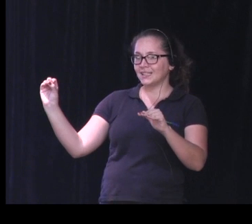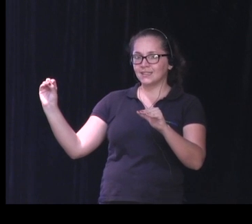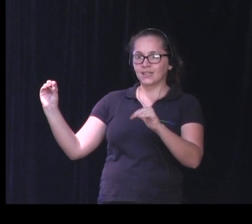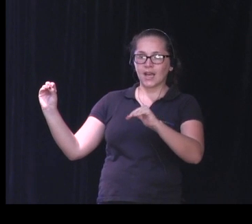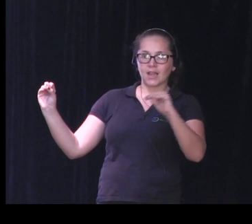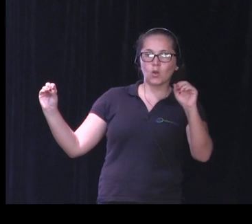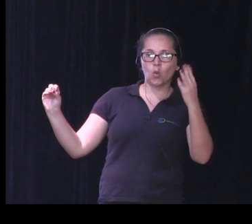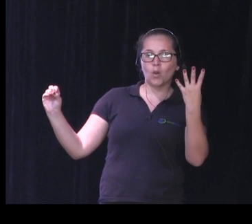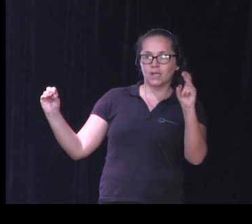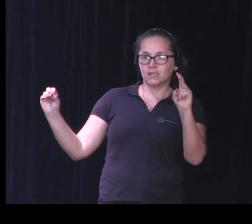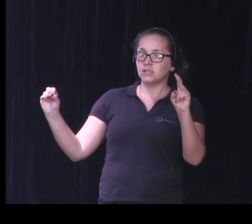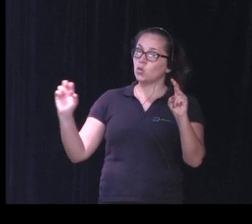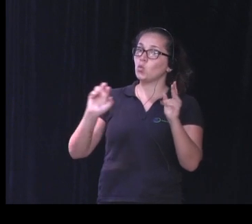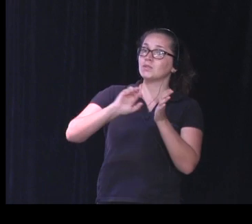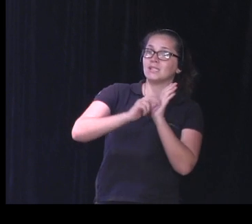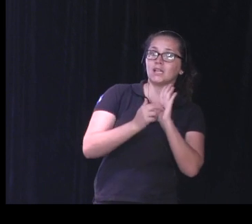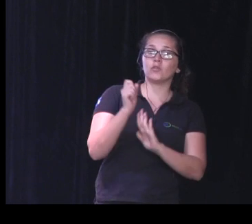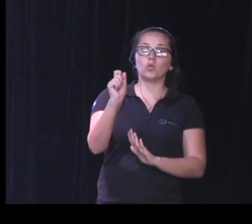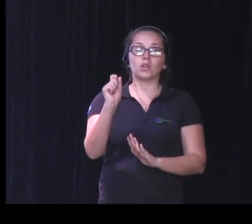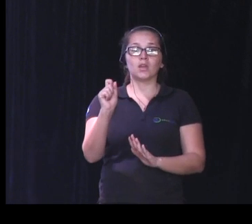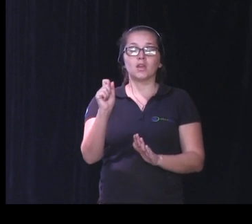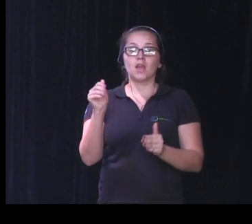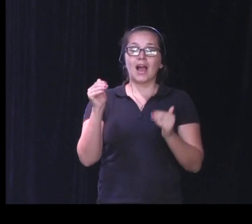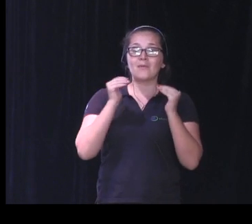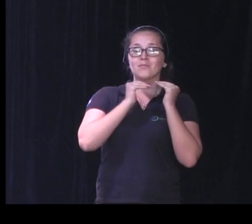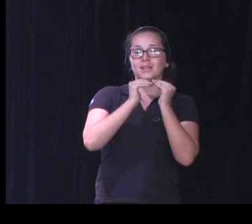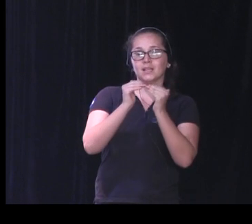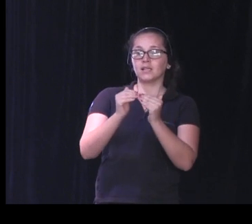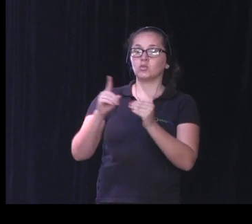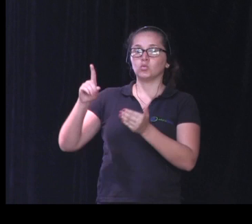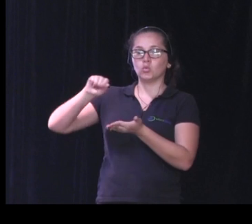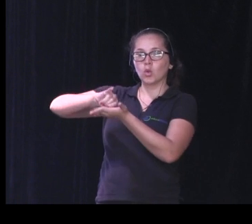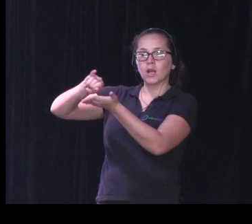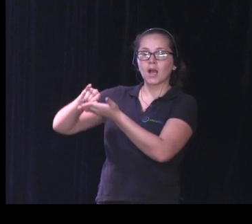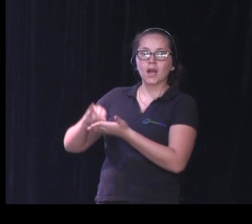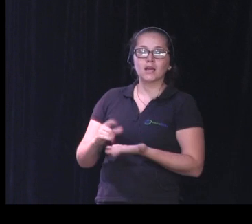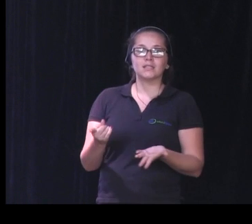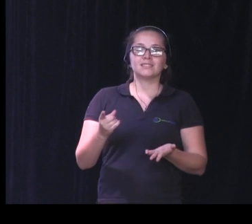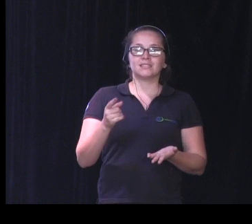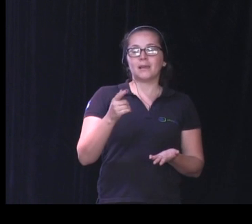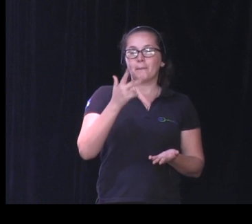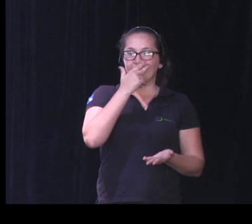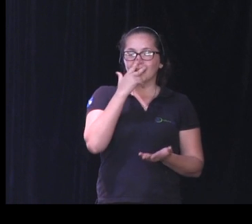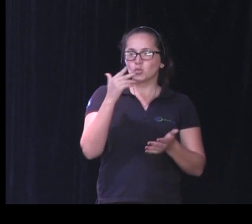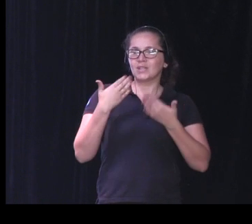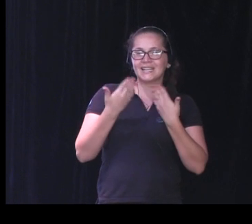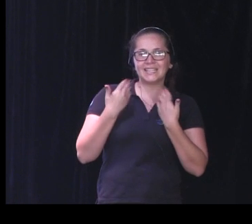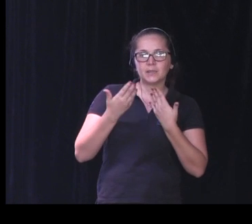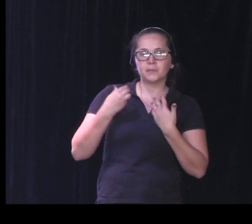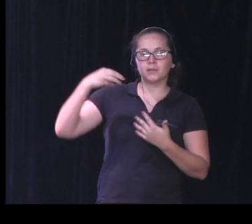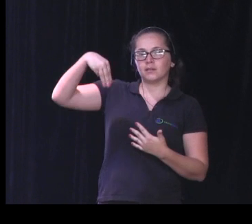entre o paralelo 30 e o 45, ou seja, coincide com estes lugares de